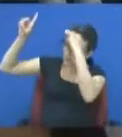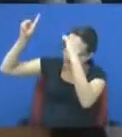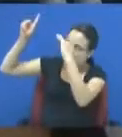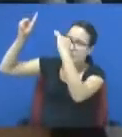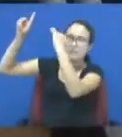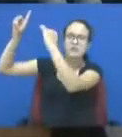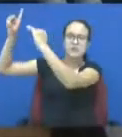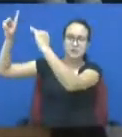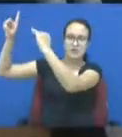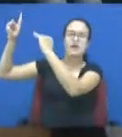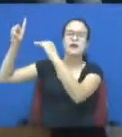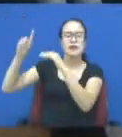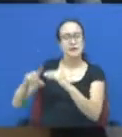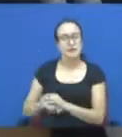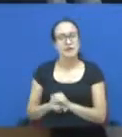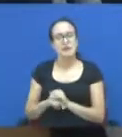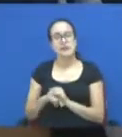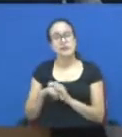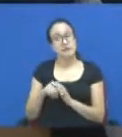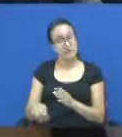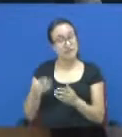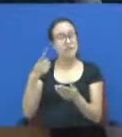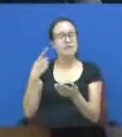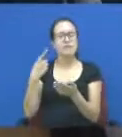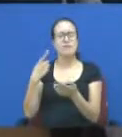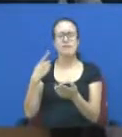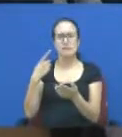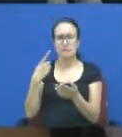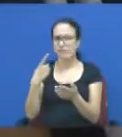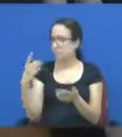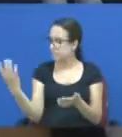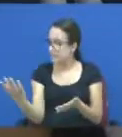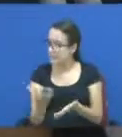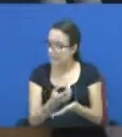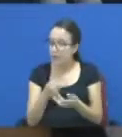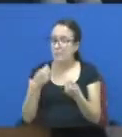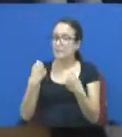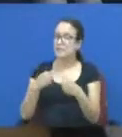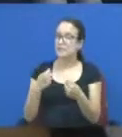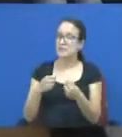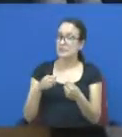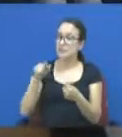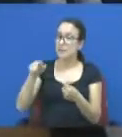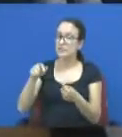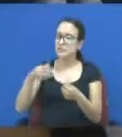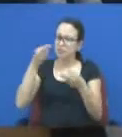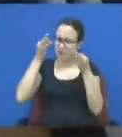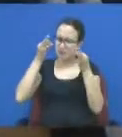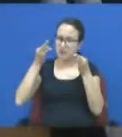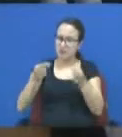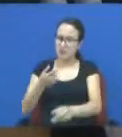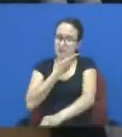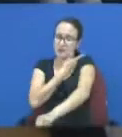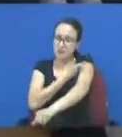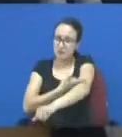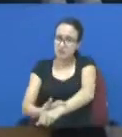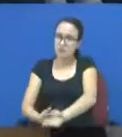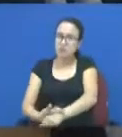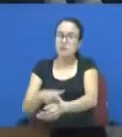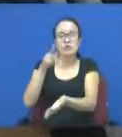terrivelmente penalizados se sua forma de legislar não cooperar para a diminuição da fome,